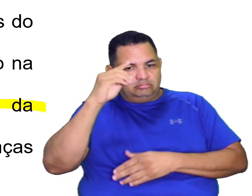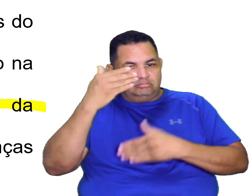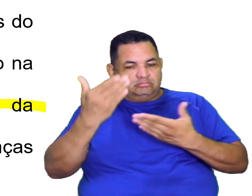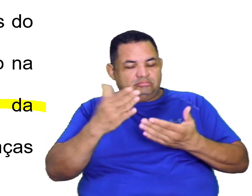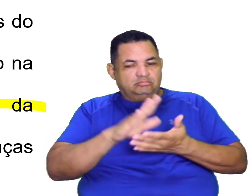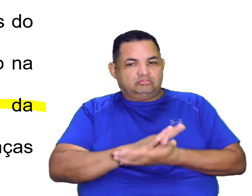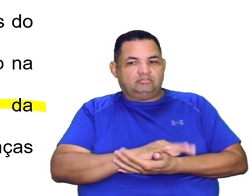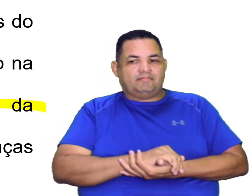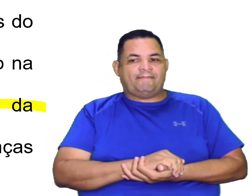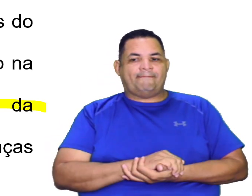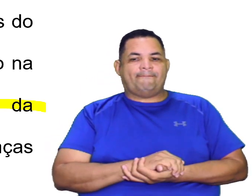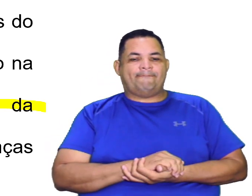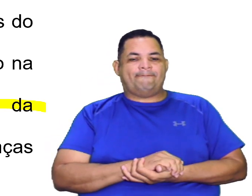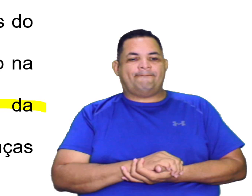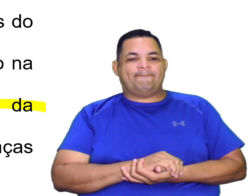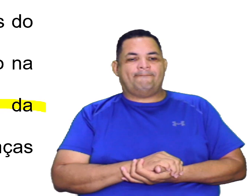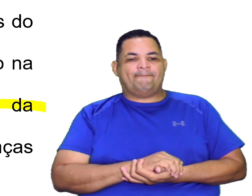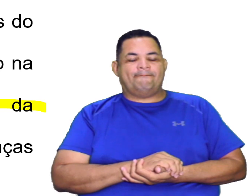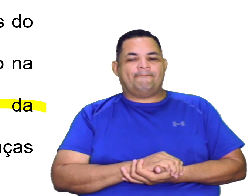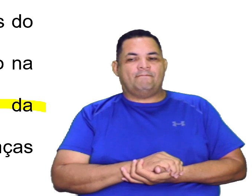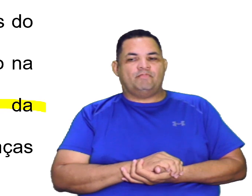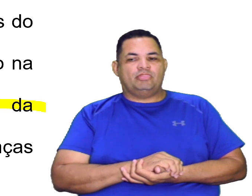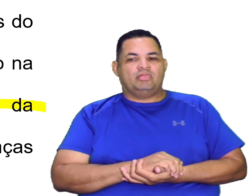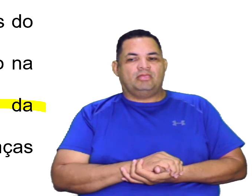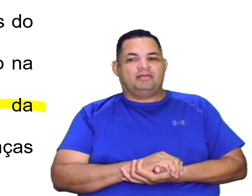caríssimos? Maravilha!